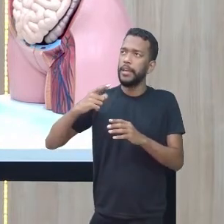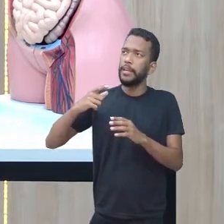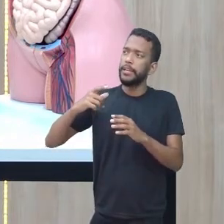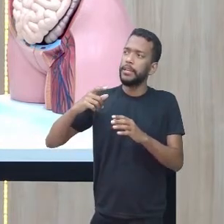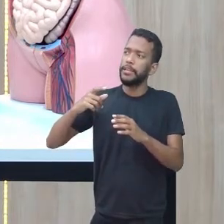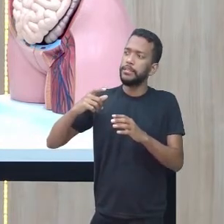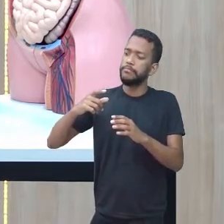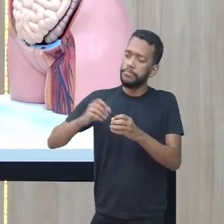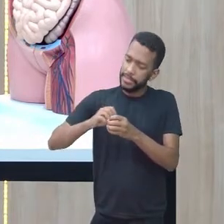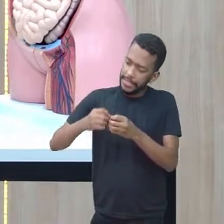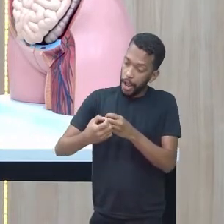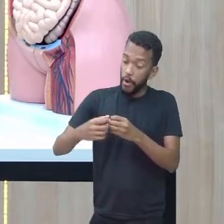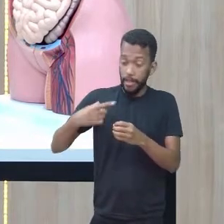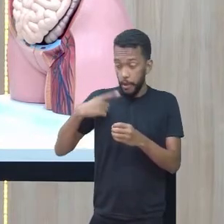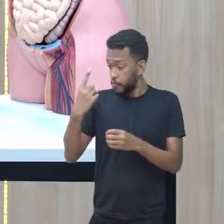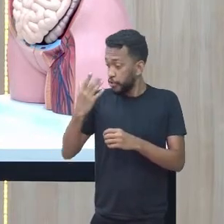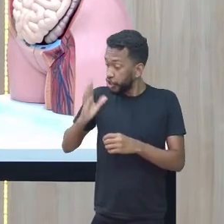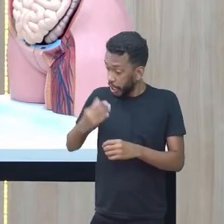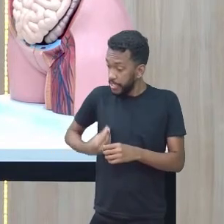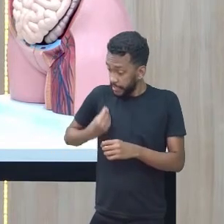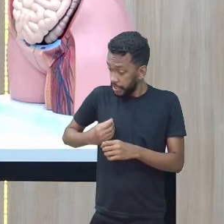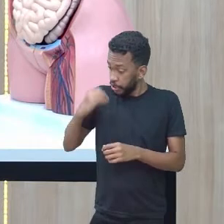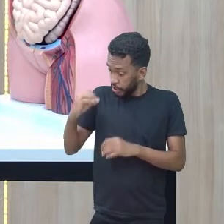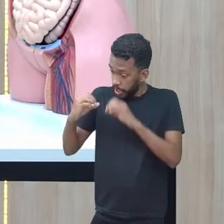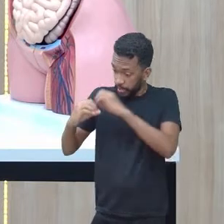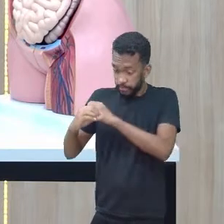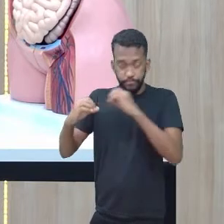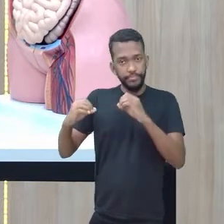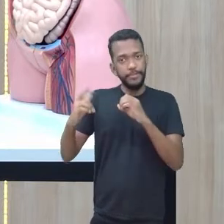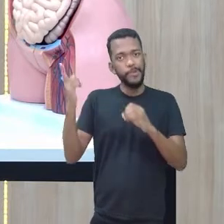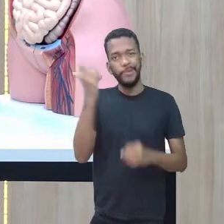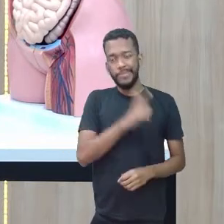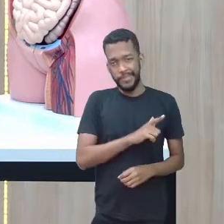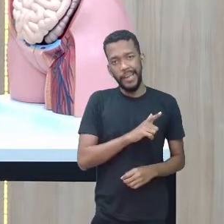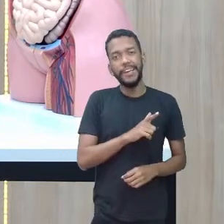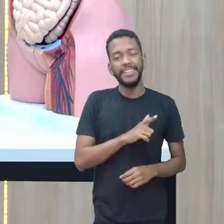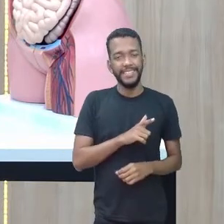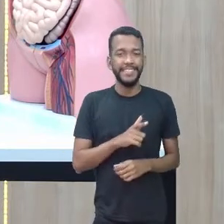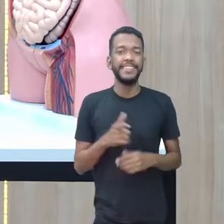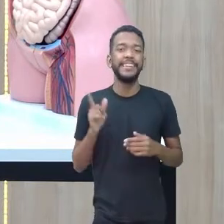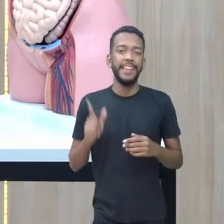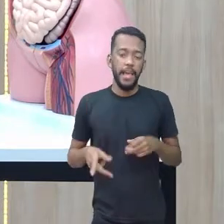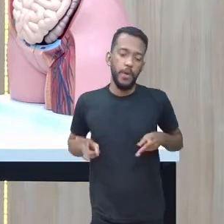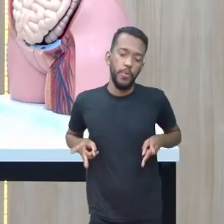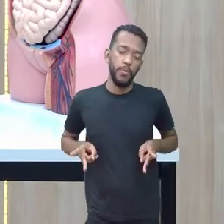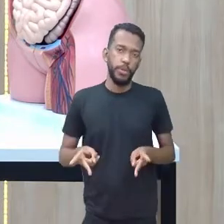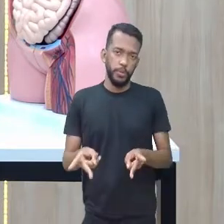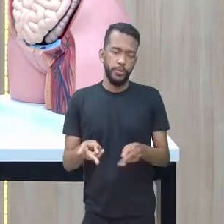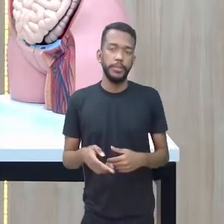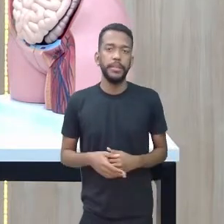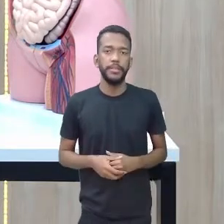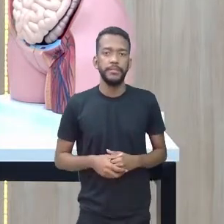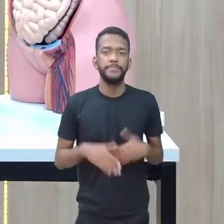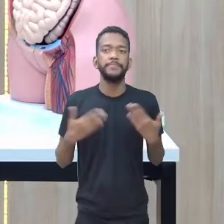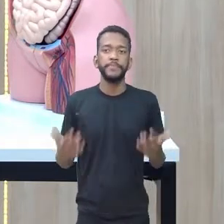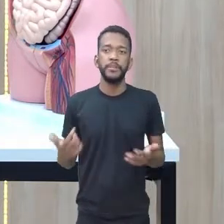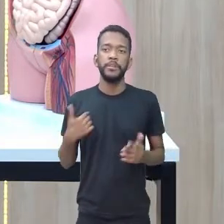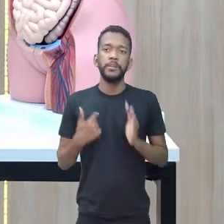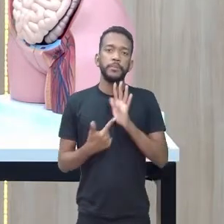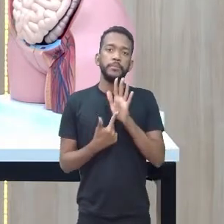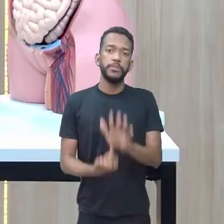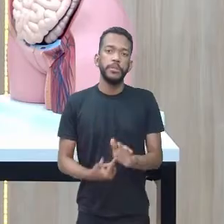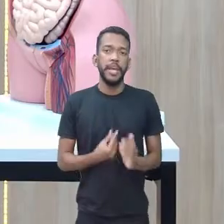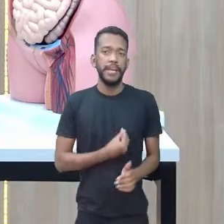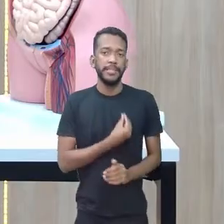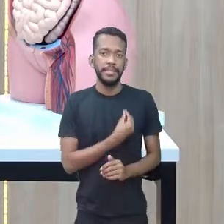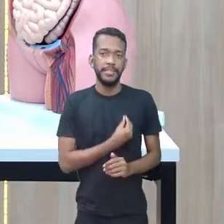a partir de outra pré-existente. Ou seja, a gente está vendo aí que é uma continuidade. E aí eu trouxe um exercício para vocês.